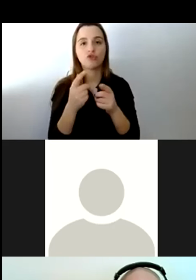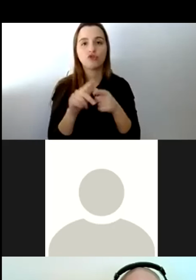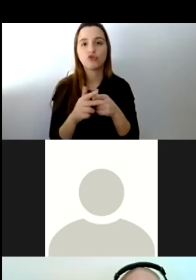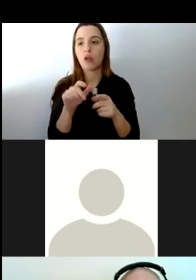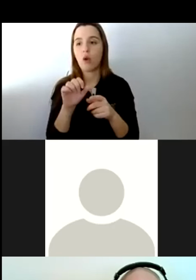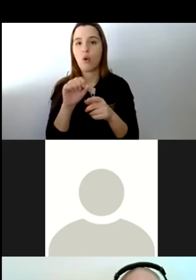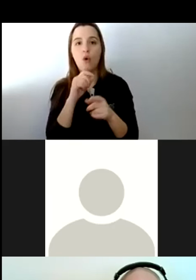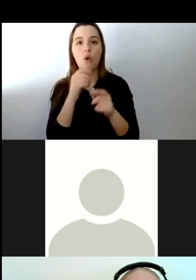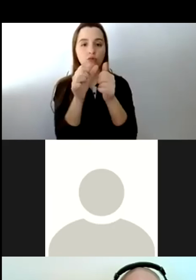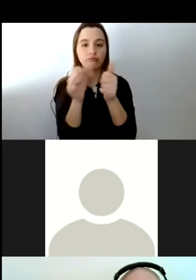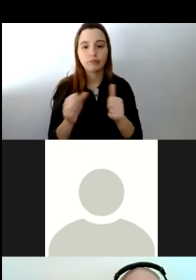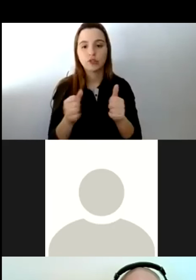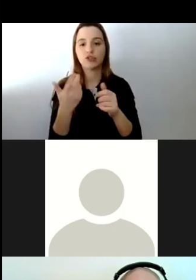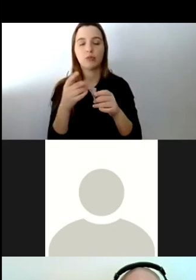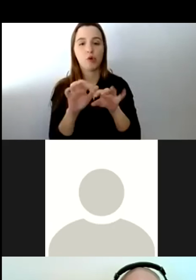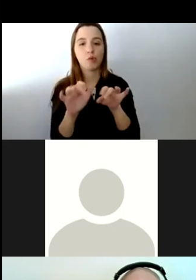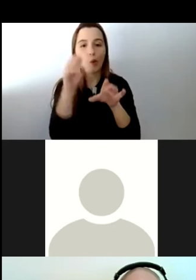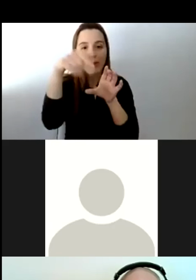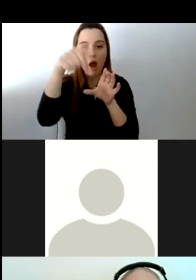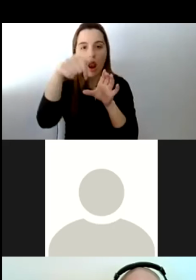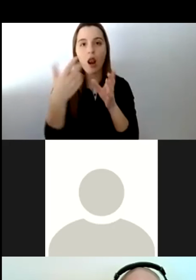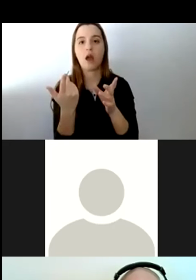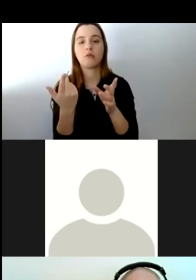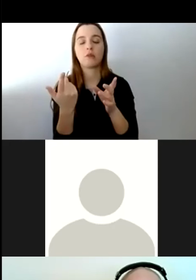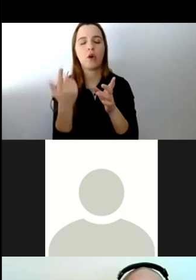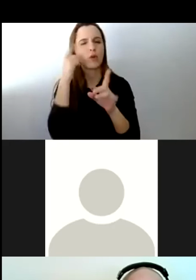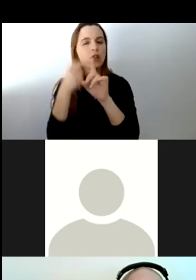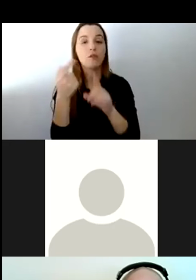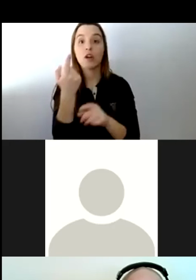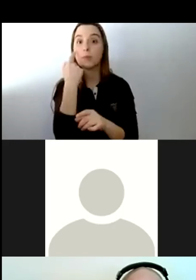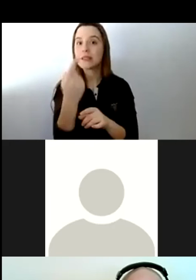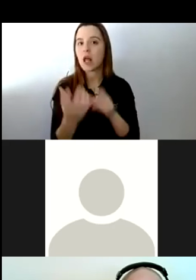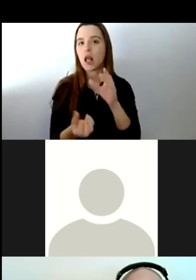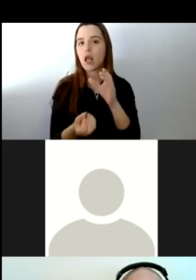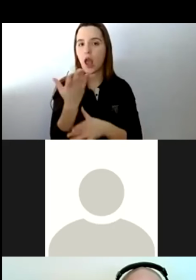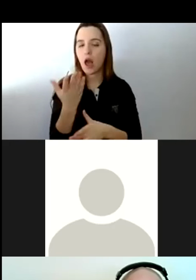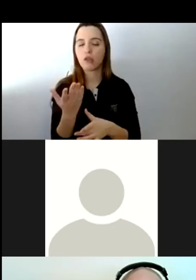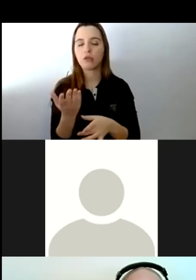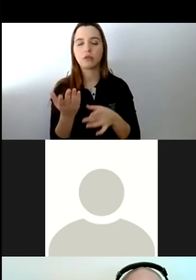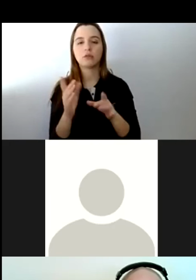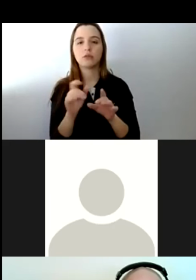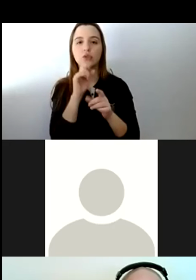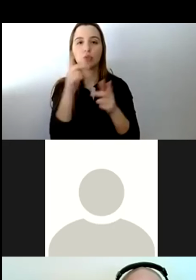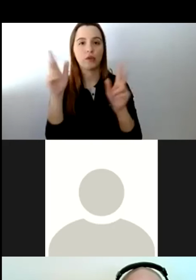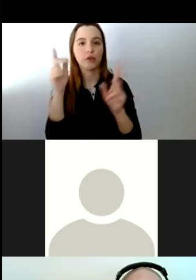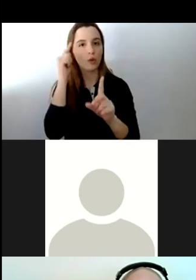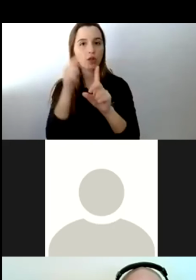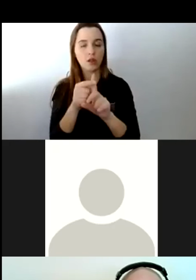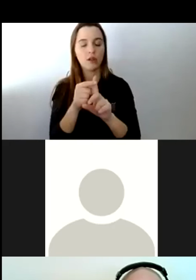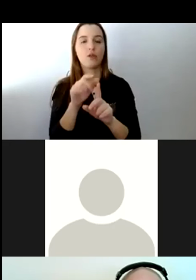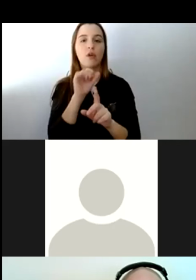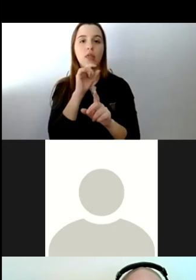software, especialmente produzido e geralmente disponível para prevenir,